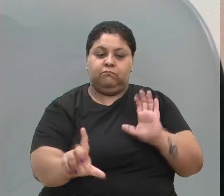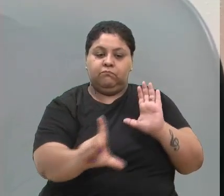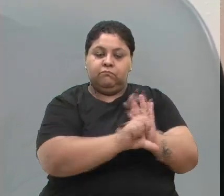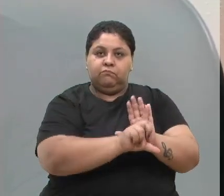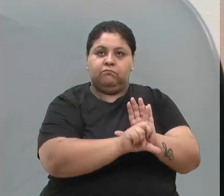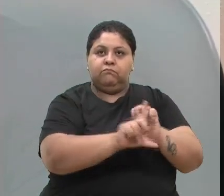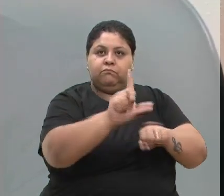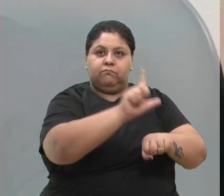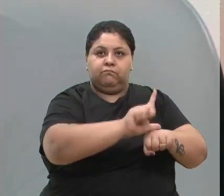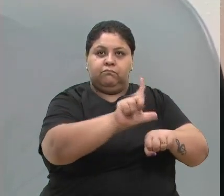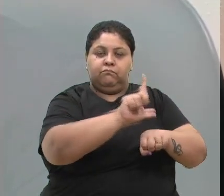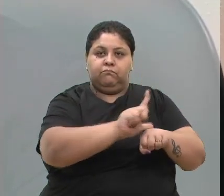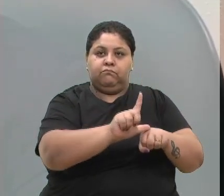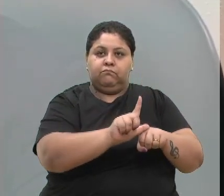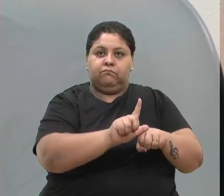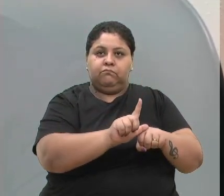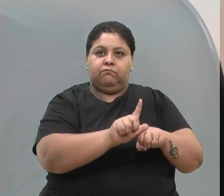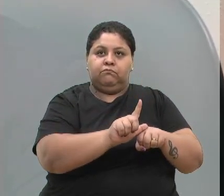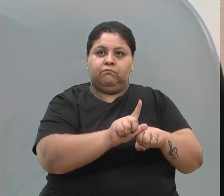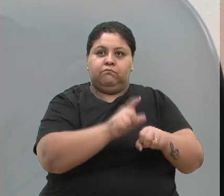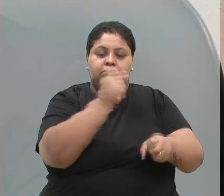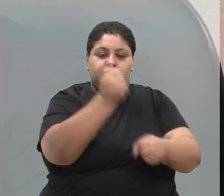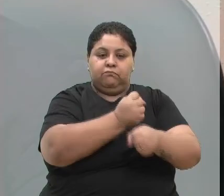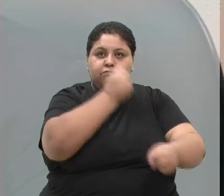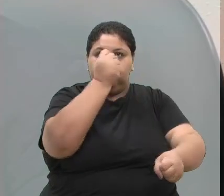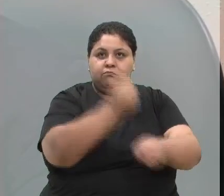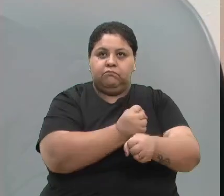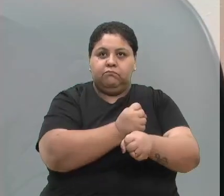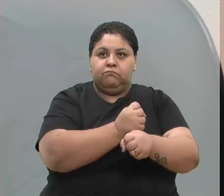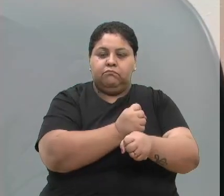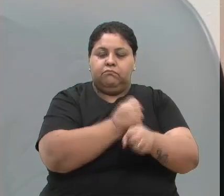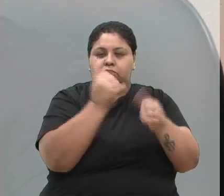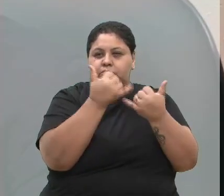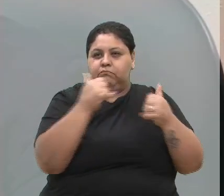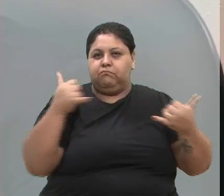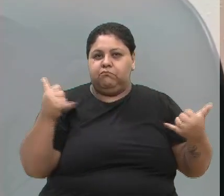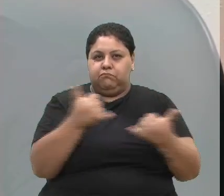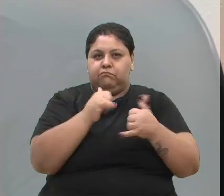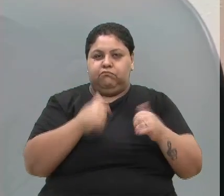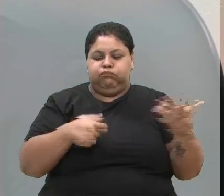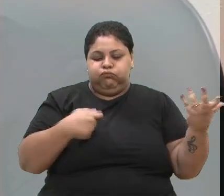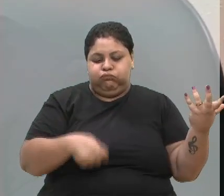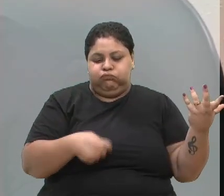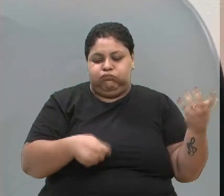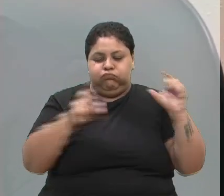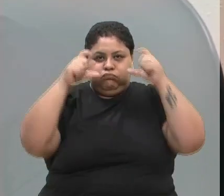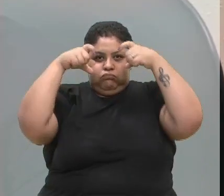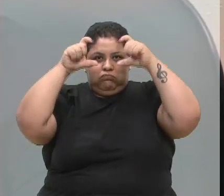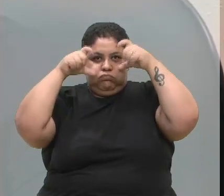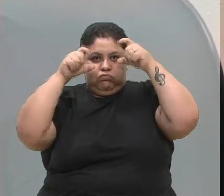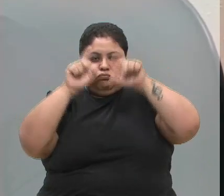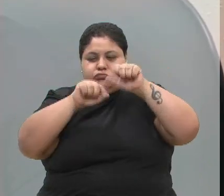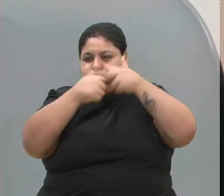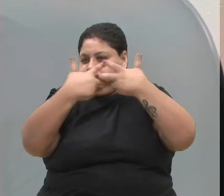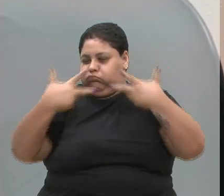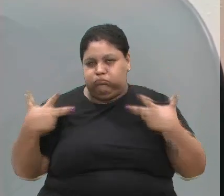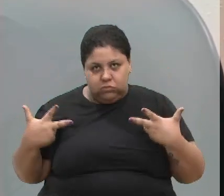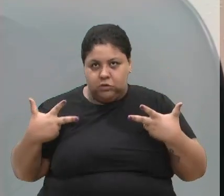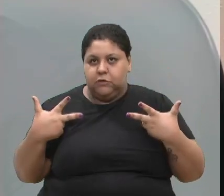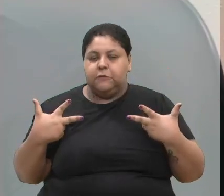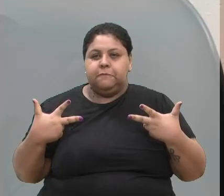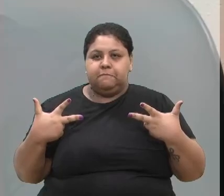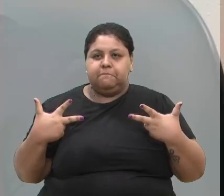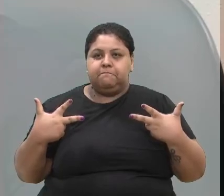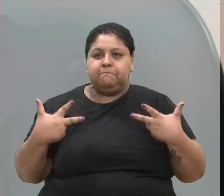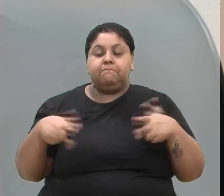varejista no segmento de materiais de construção, eletroeletrônicos, instrumentos musicais, óticas, vestuário e acessórios, livros e